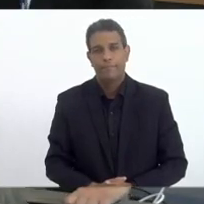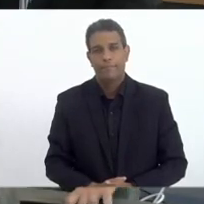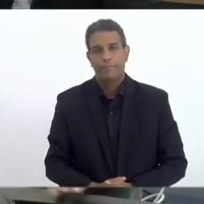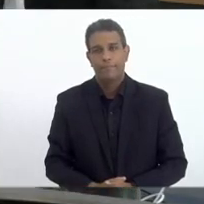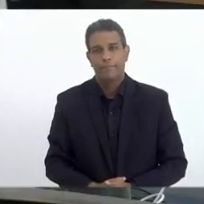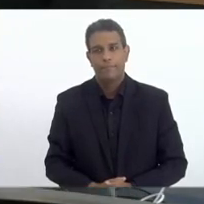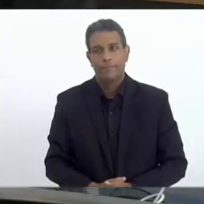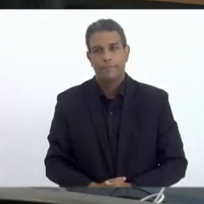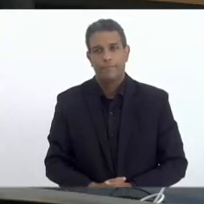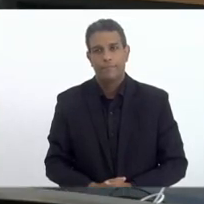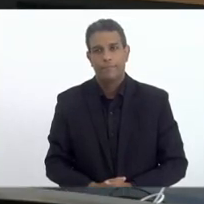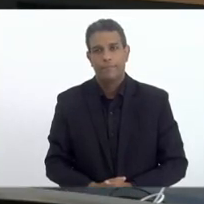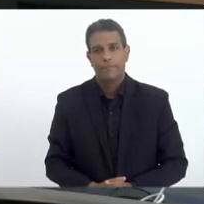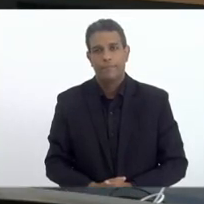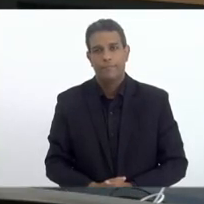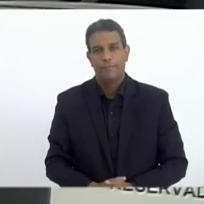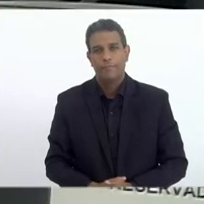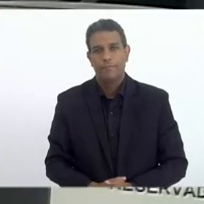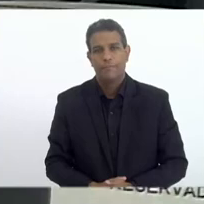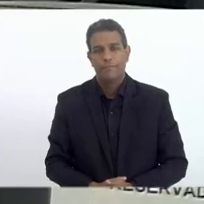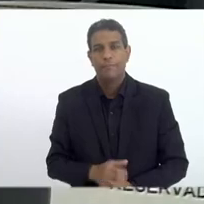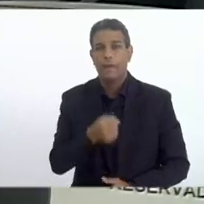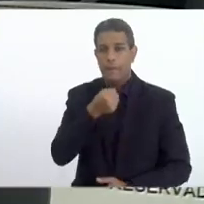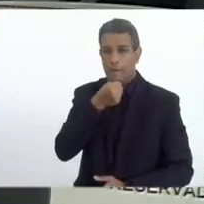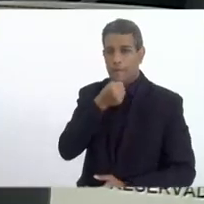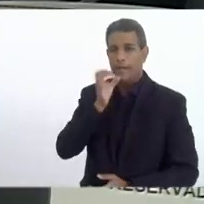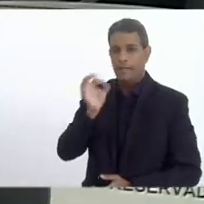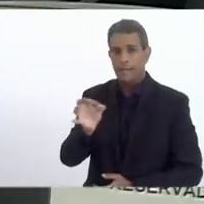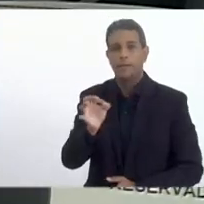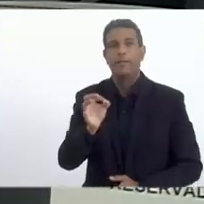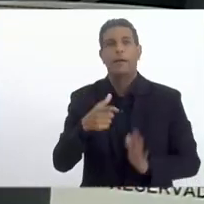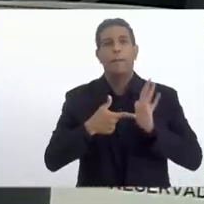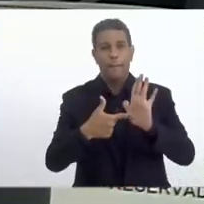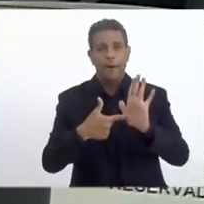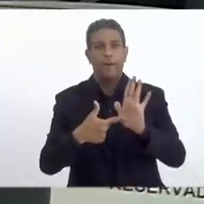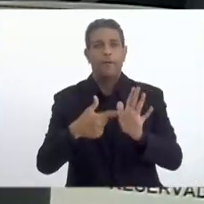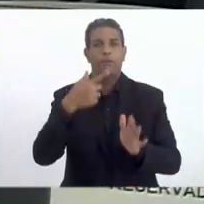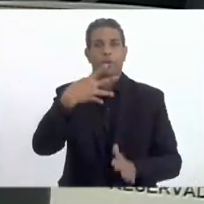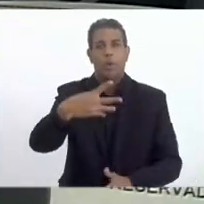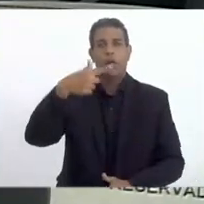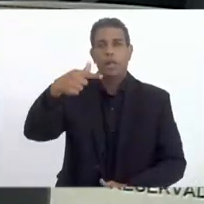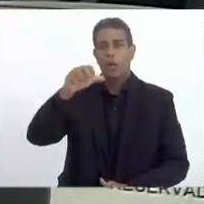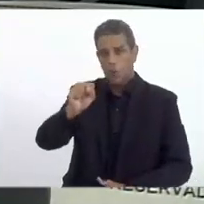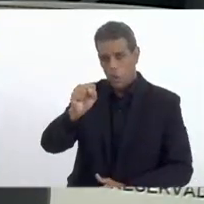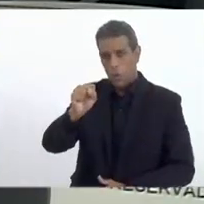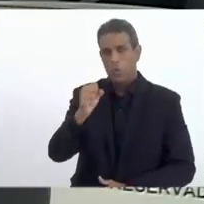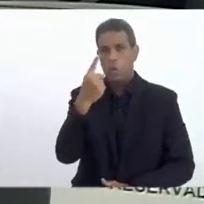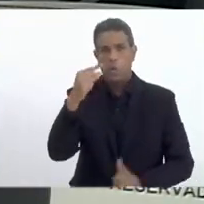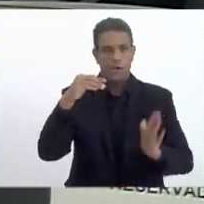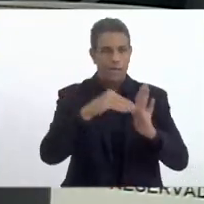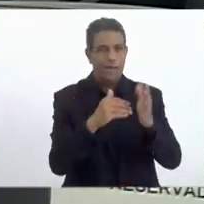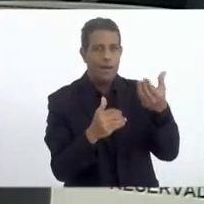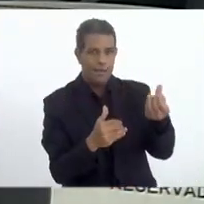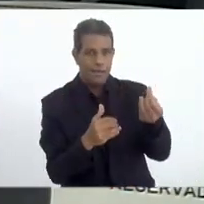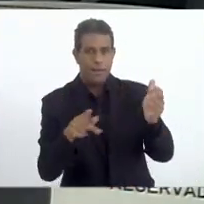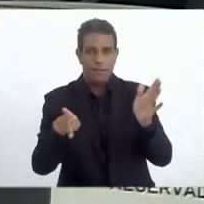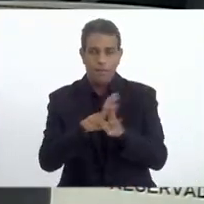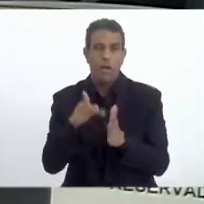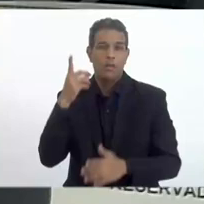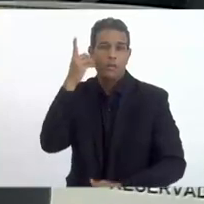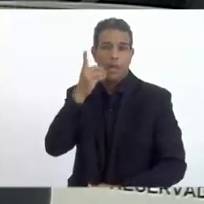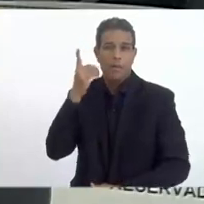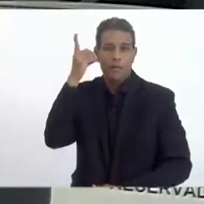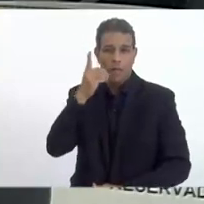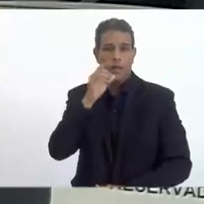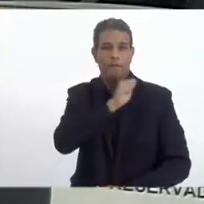para equilibrar. Exato. Foram apresentadas ao projeto de lei 4348 as emendas de 1 a 6, de autoria do deputado André